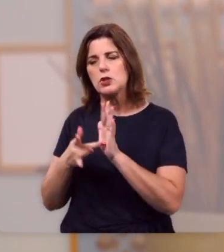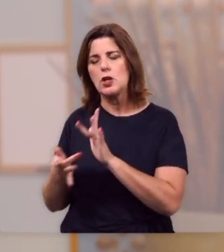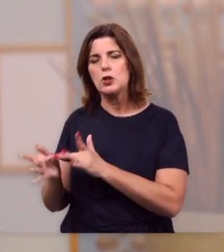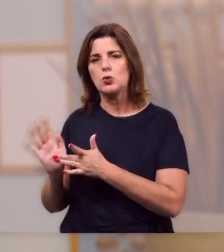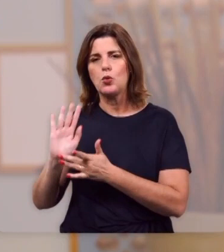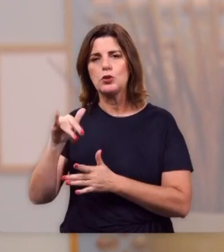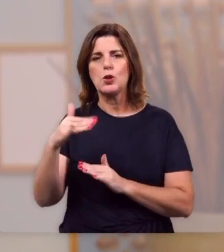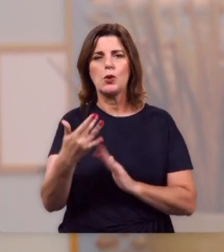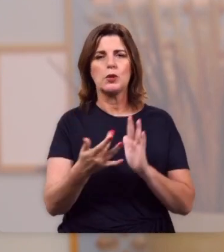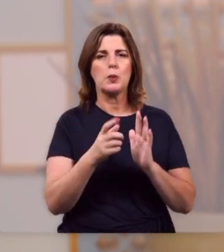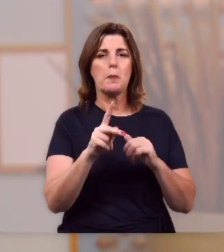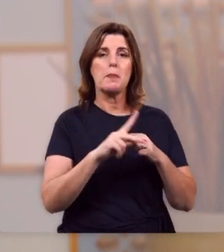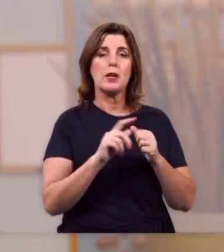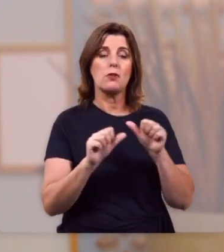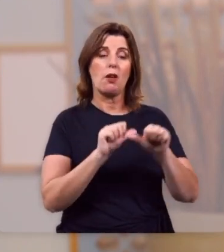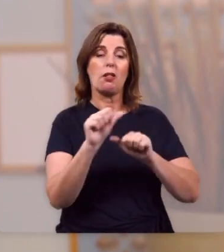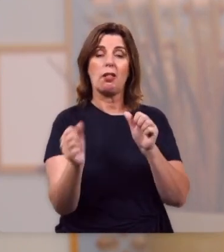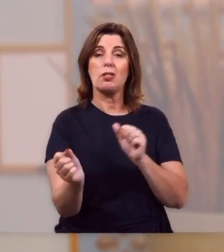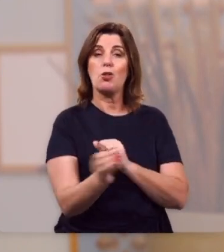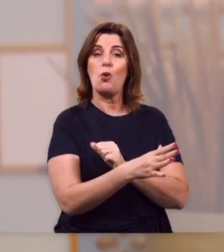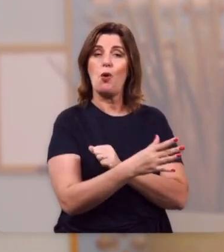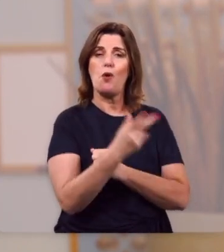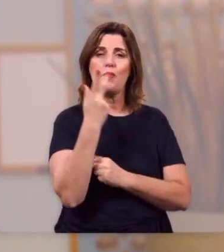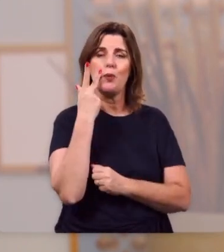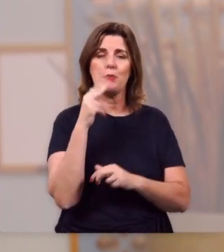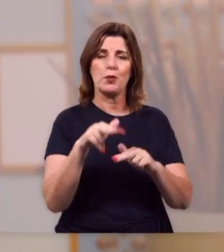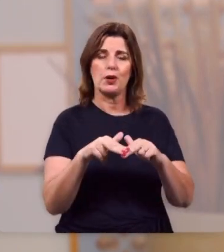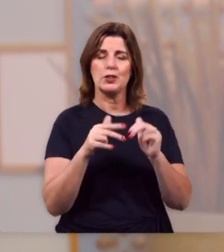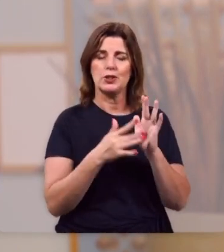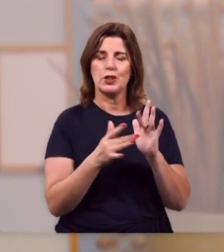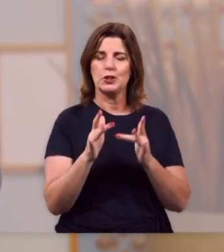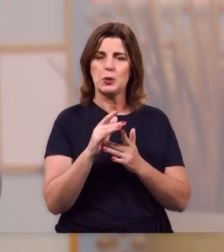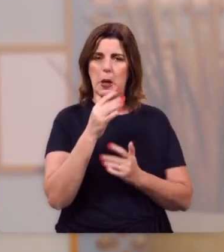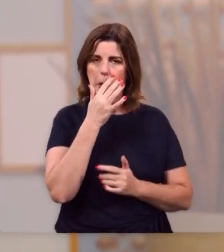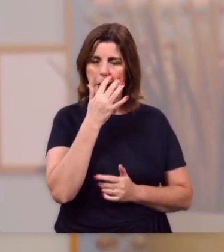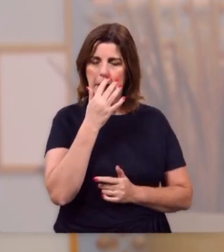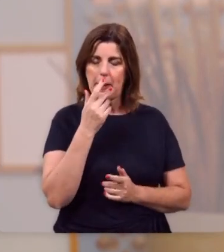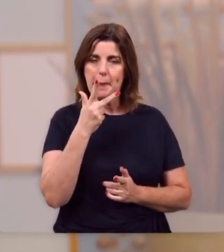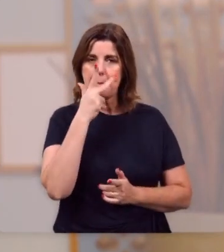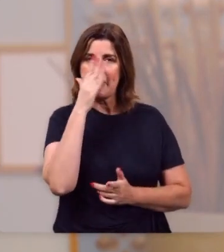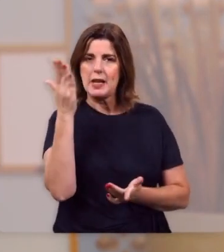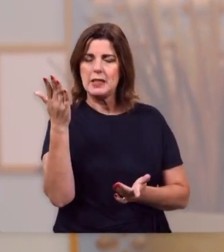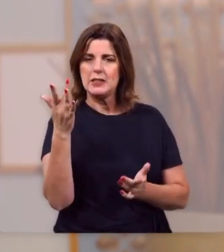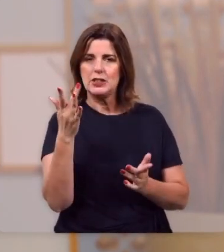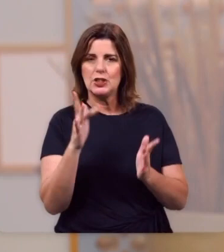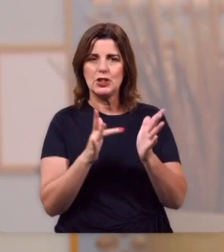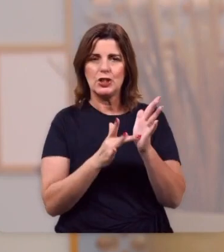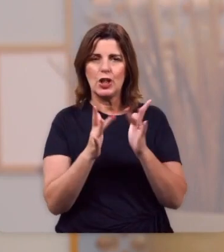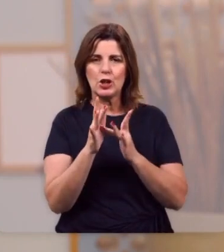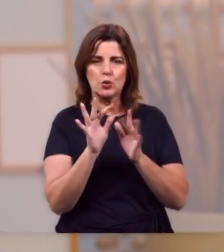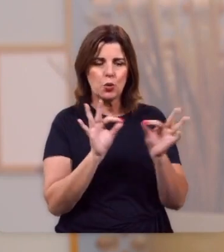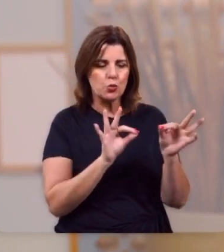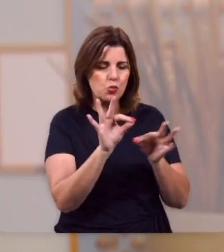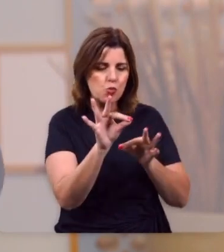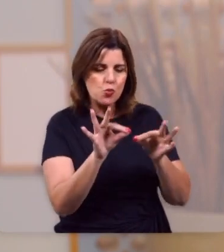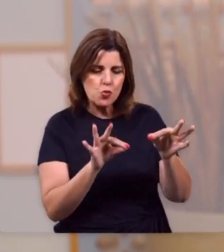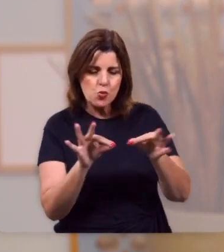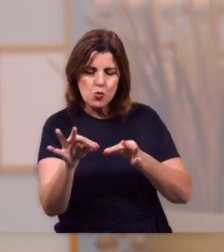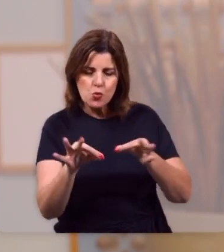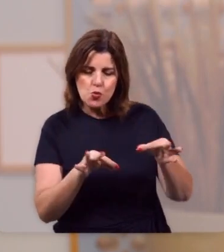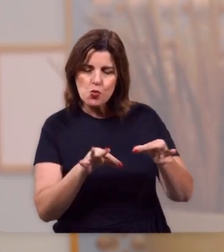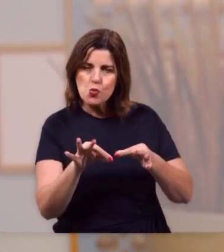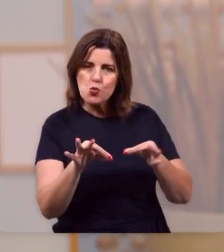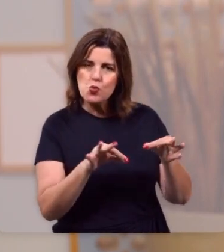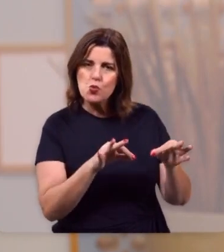por Jesus. É como se Jesus tivesse montado o cenário da queda de Pedro para curar a